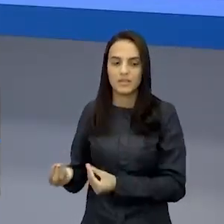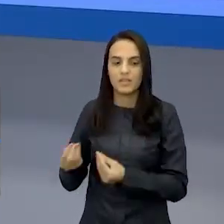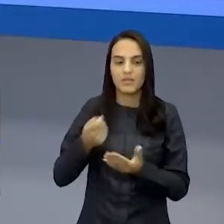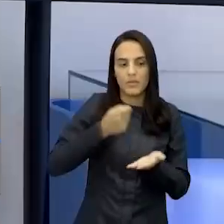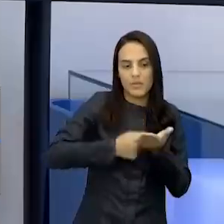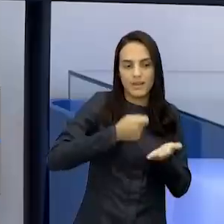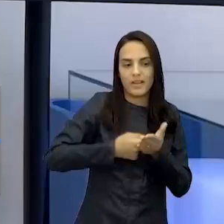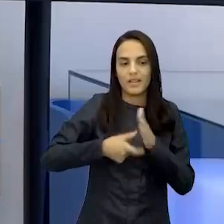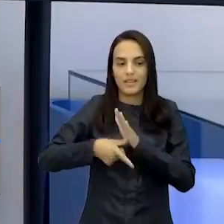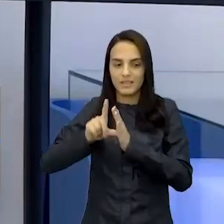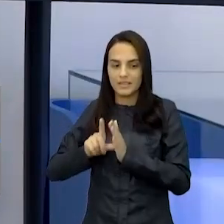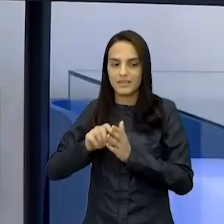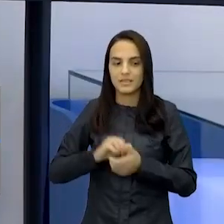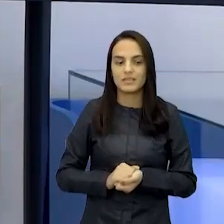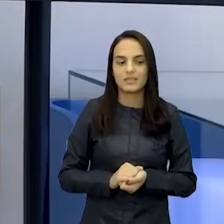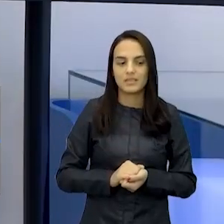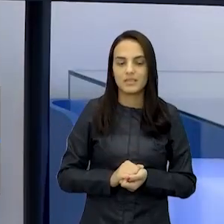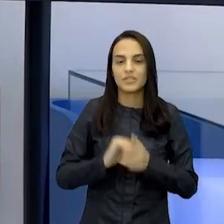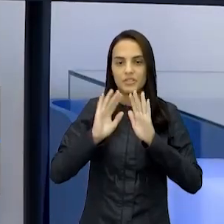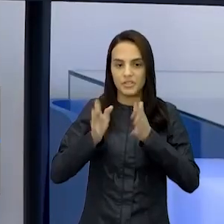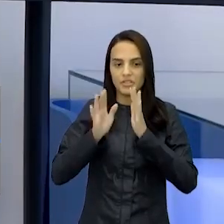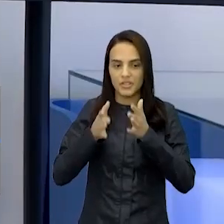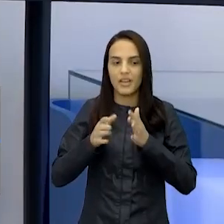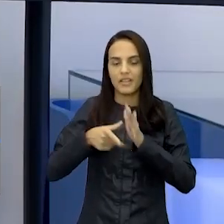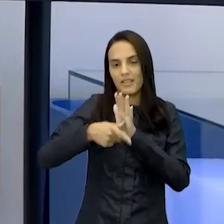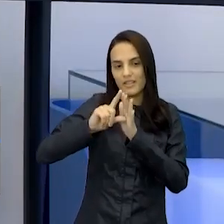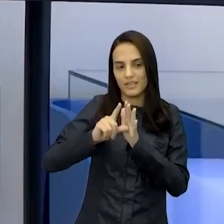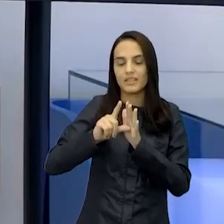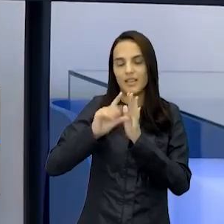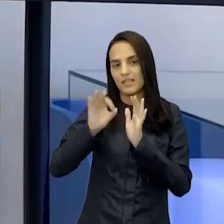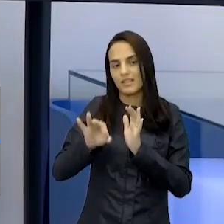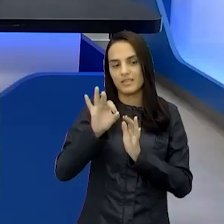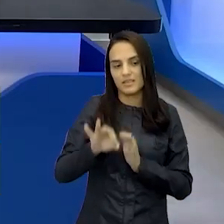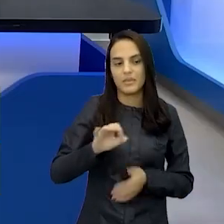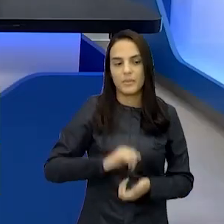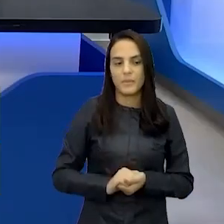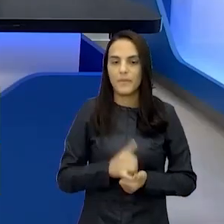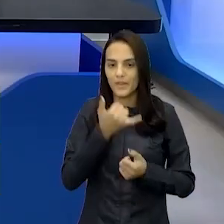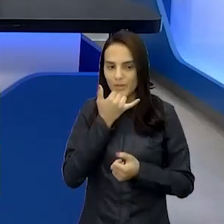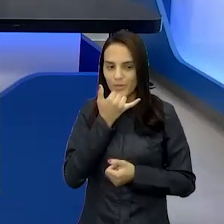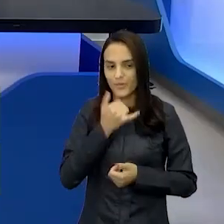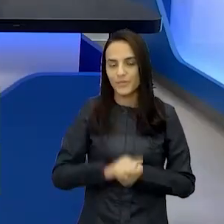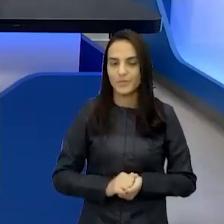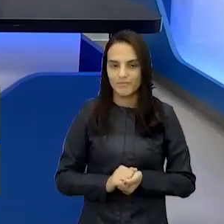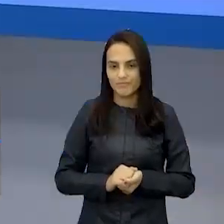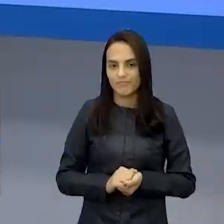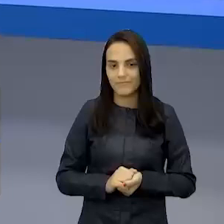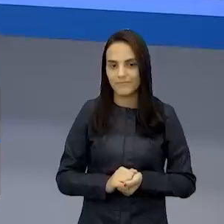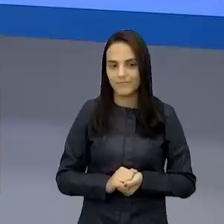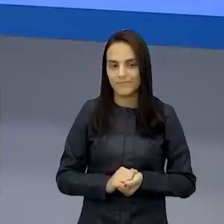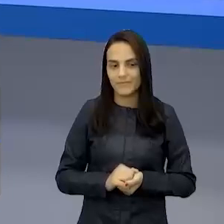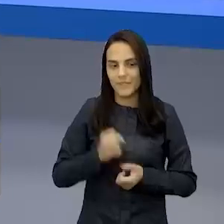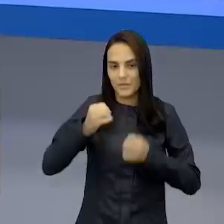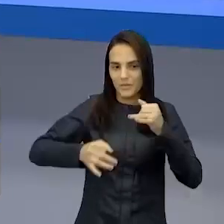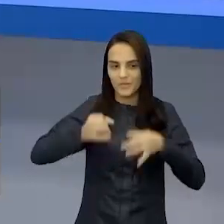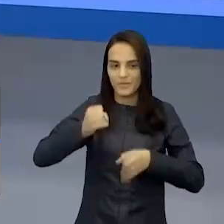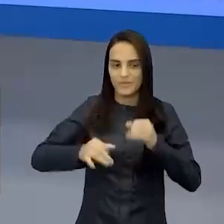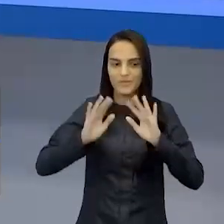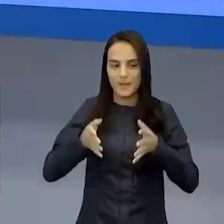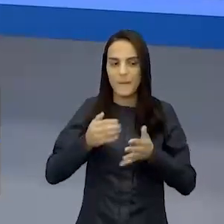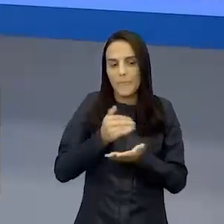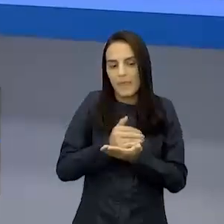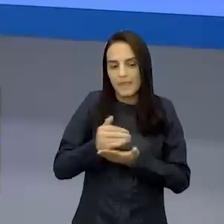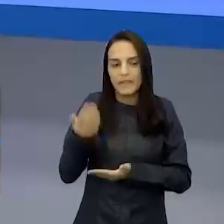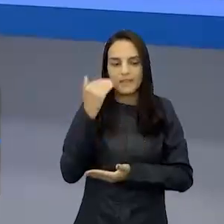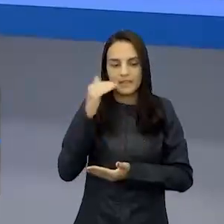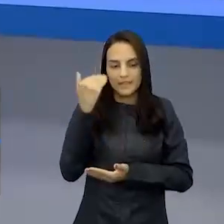antecipar a parcela? Exatamente. Estou adiantando já? Já está né? adiantando, mas é isso mesmo. Desculpem, tá bom, adiantei, mas deixa para ele começar a entender o assunto. Então